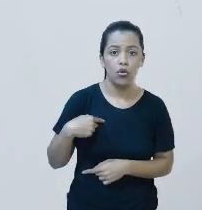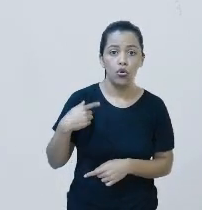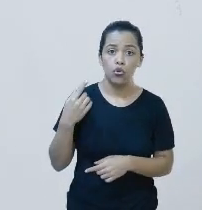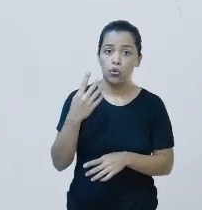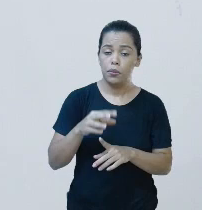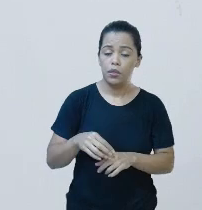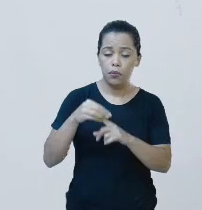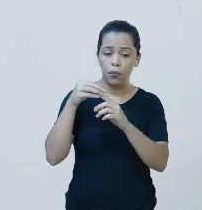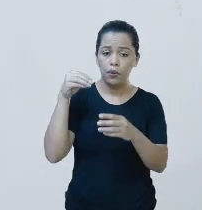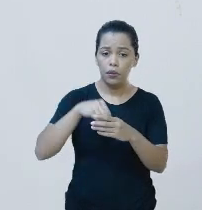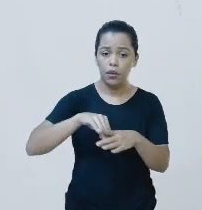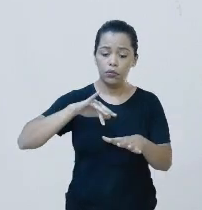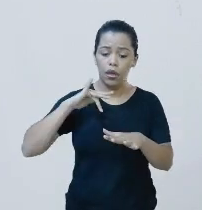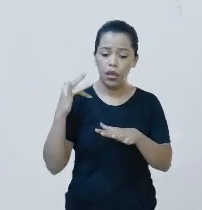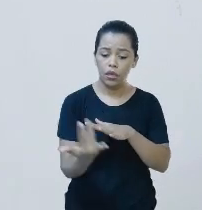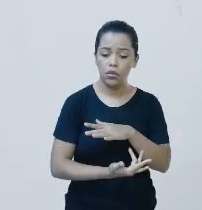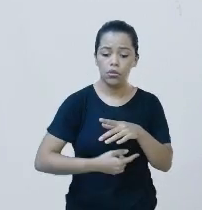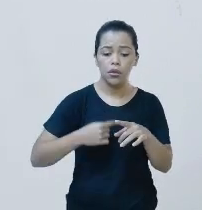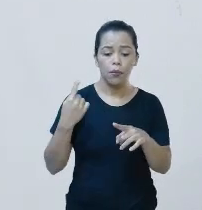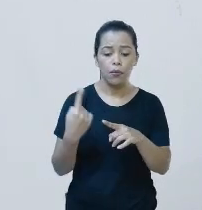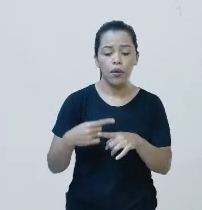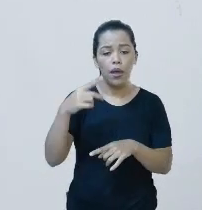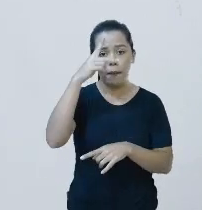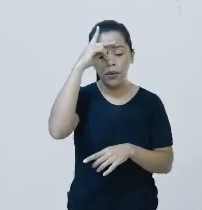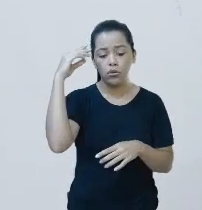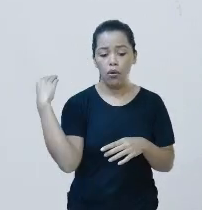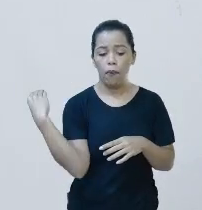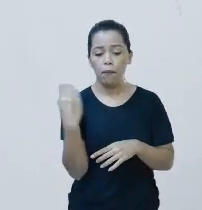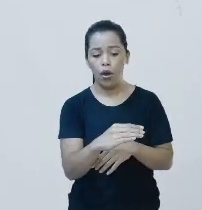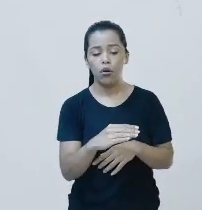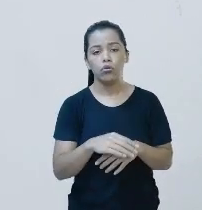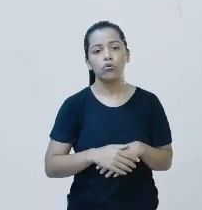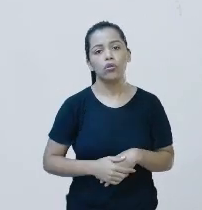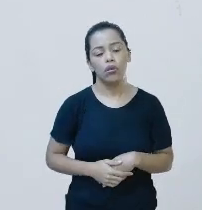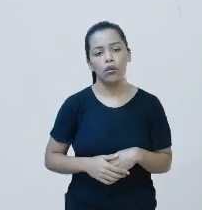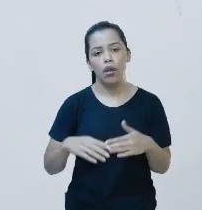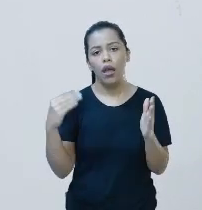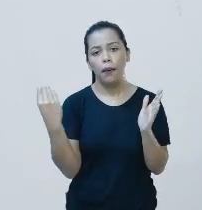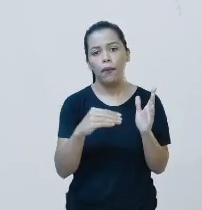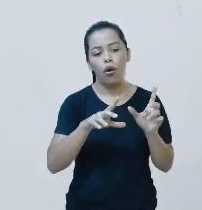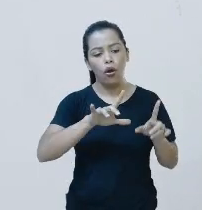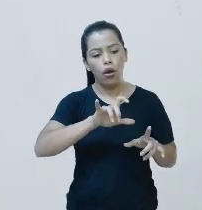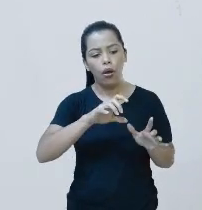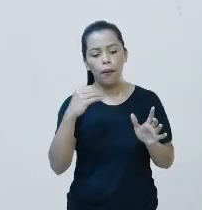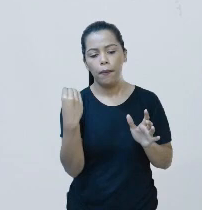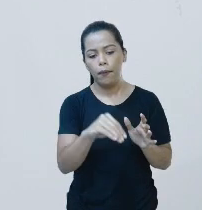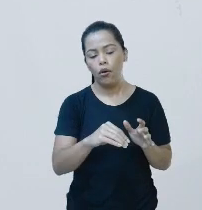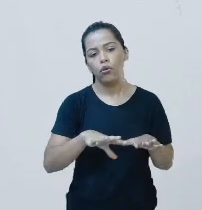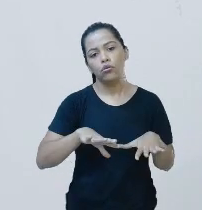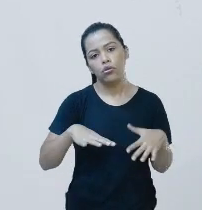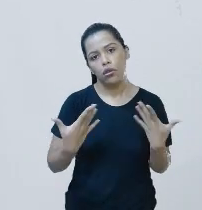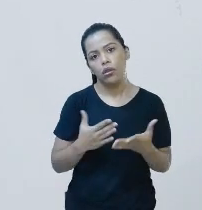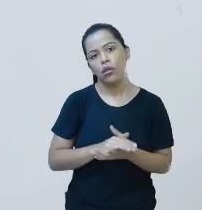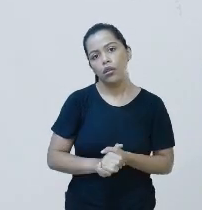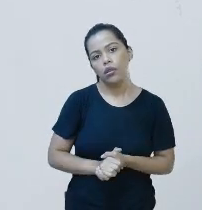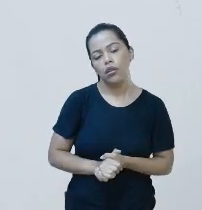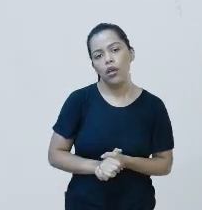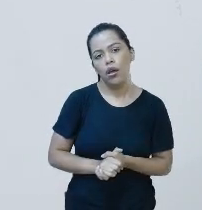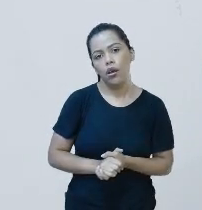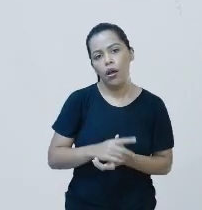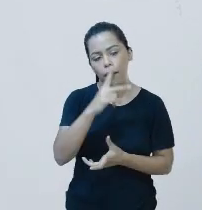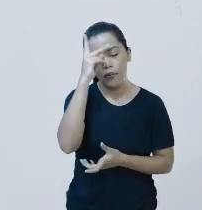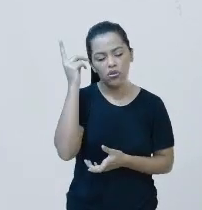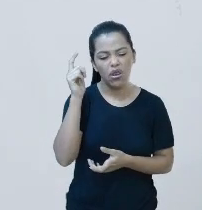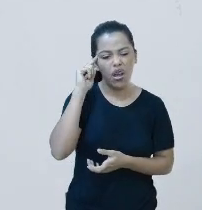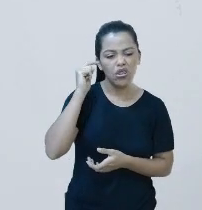verdadeiras e as outras pessoas compartilham, então se espalha como que fosse verdade. E isso não é bom, tá certo?